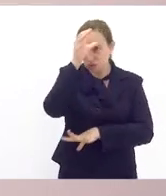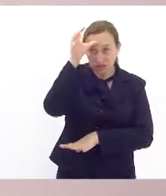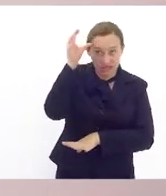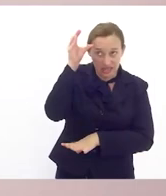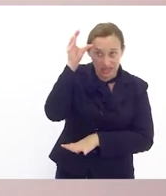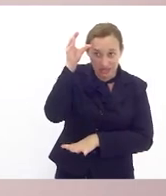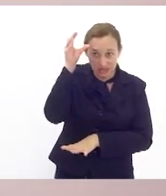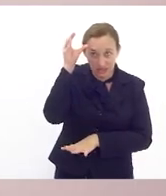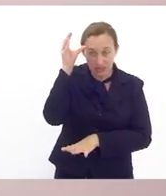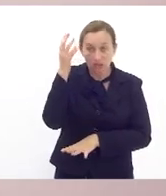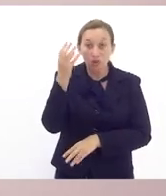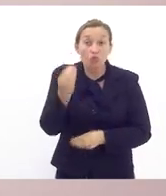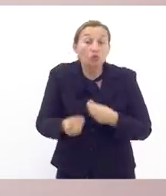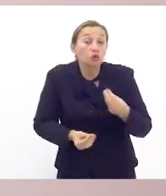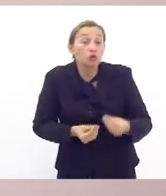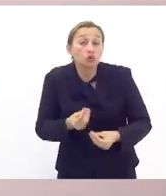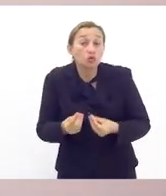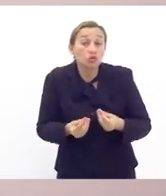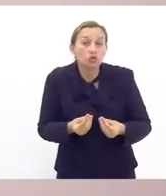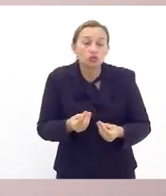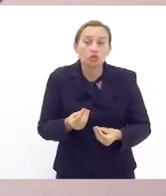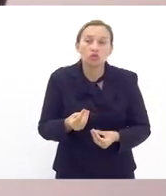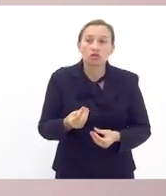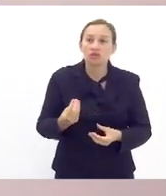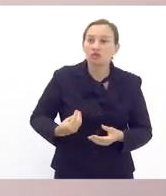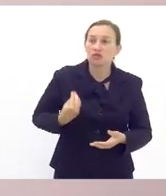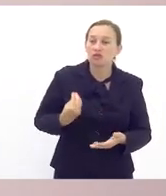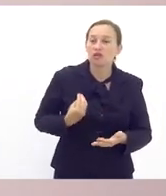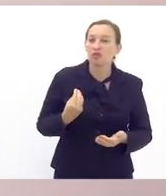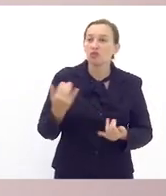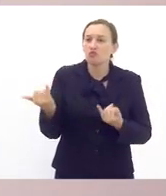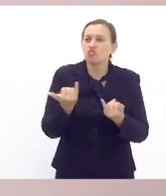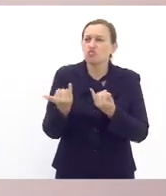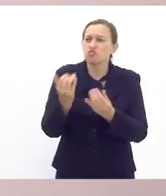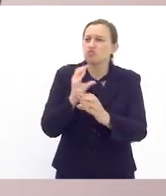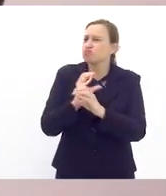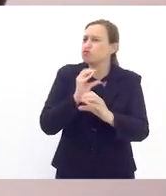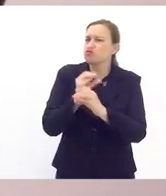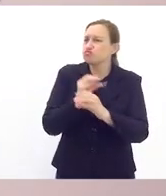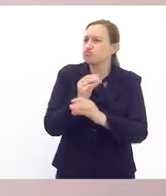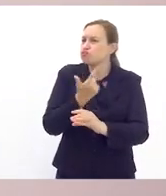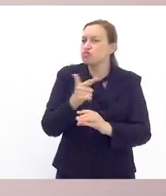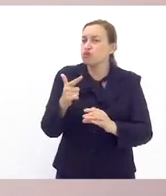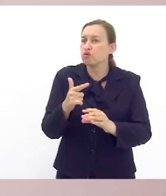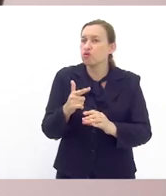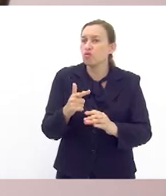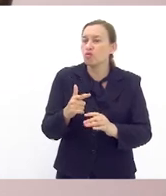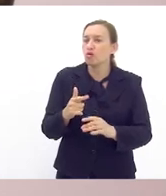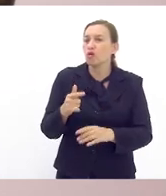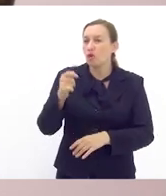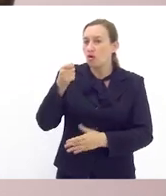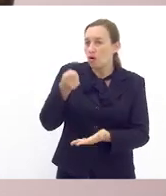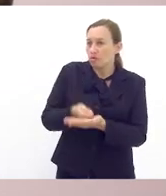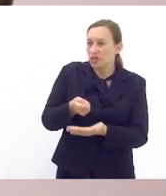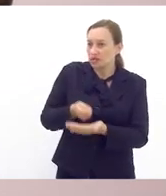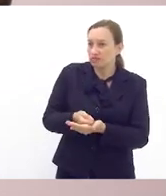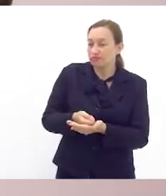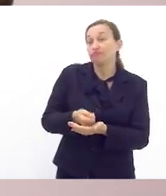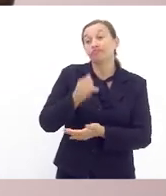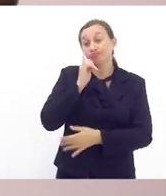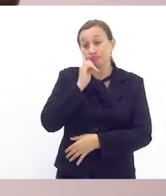como nós vivemos todos no mundo de desinformação o dever de informar é da concessionária